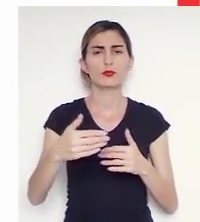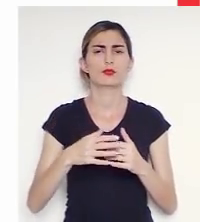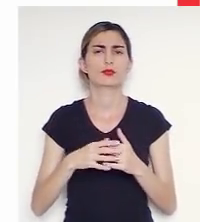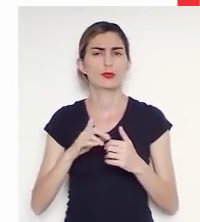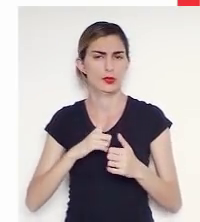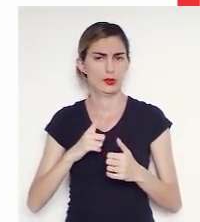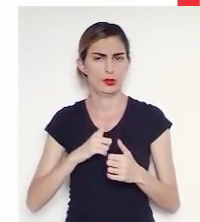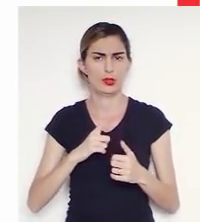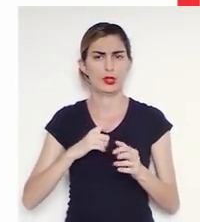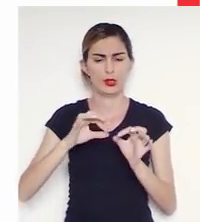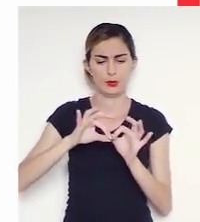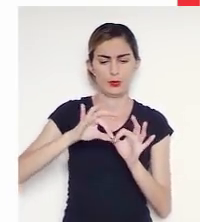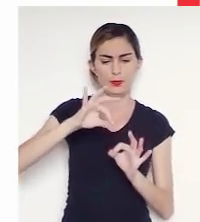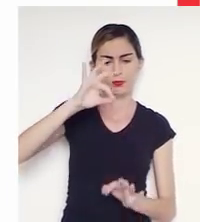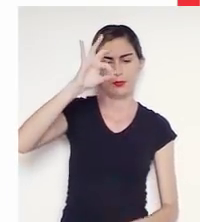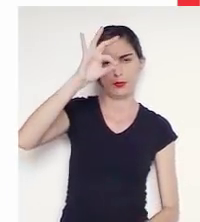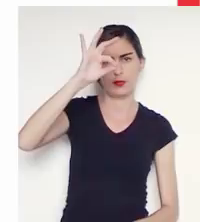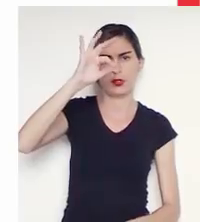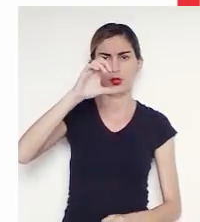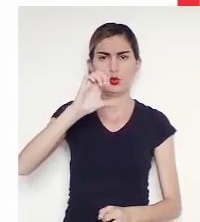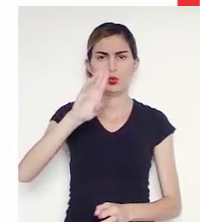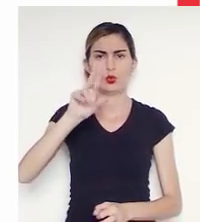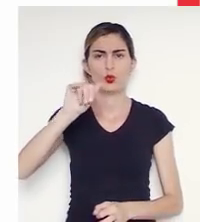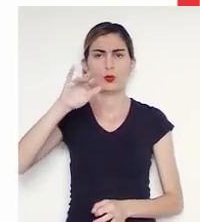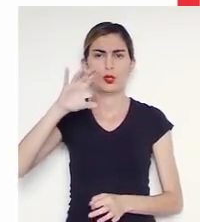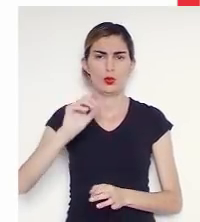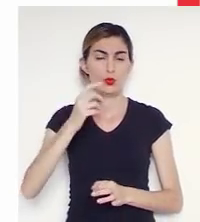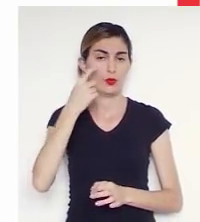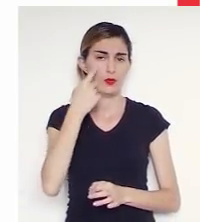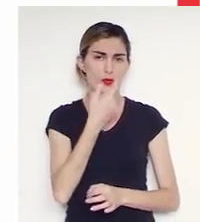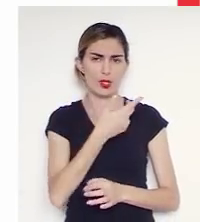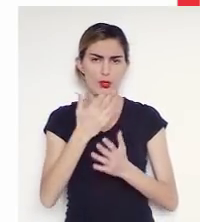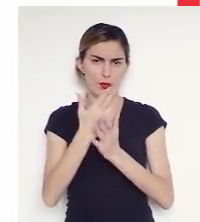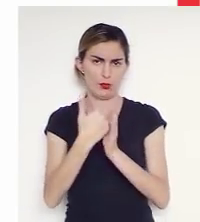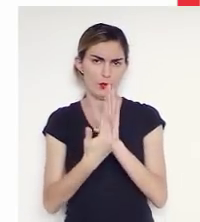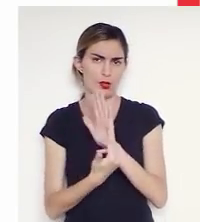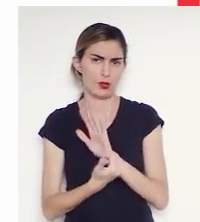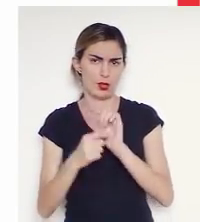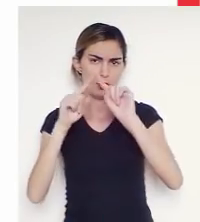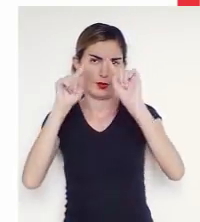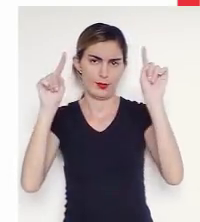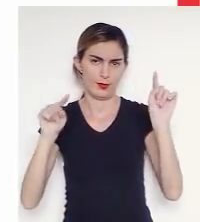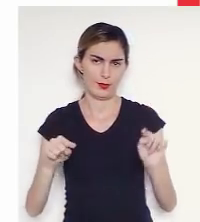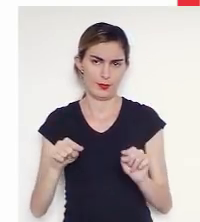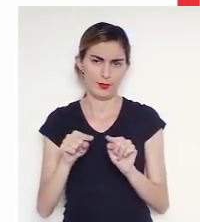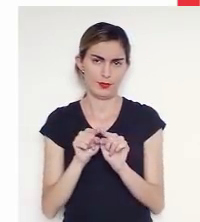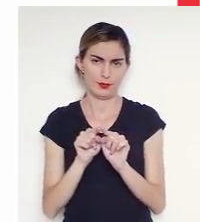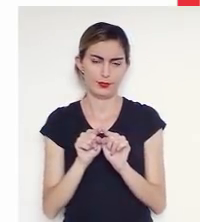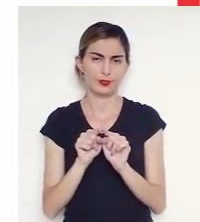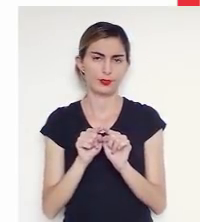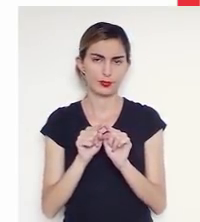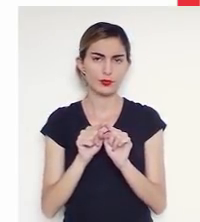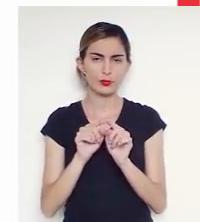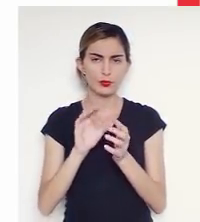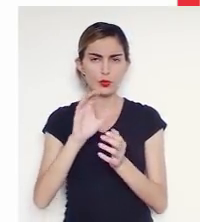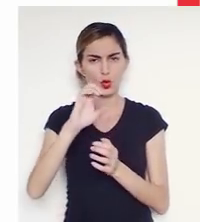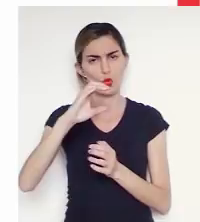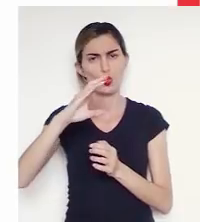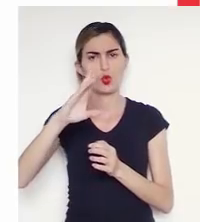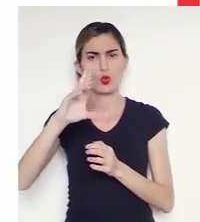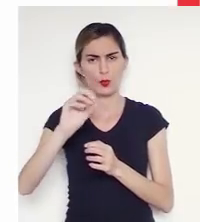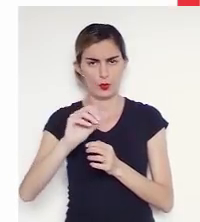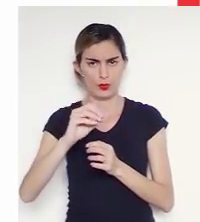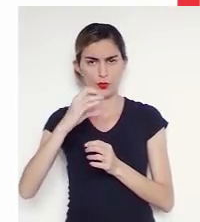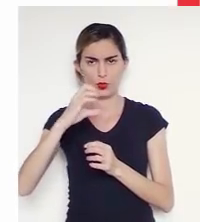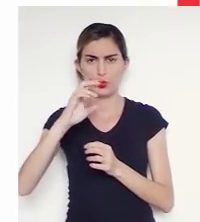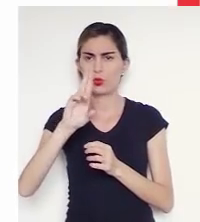mais além, nós temos o metro cúbico. Veja a figura que aparece aí na sua tela, justamente